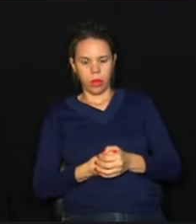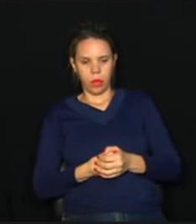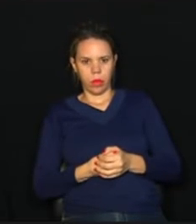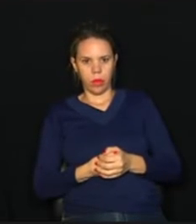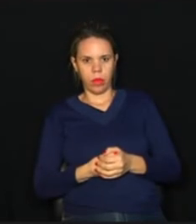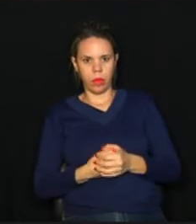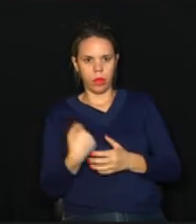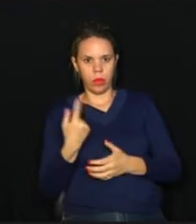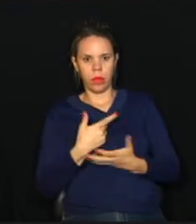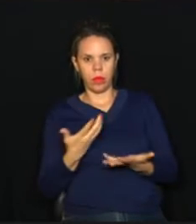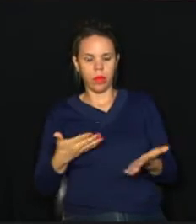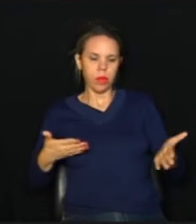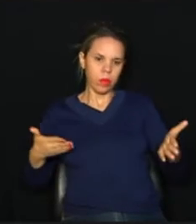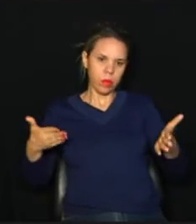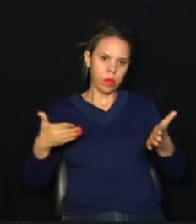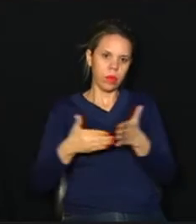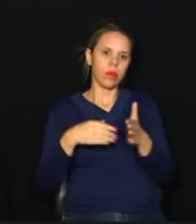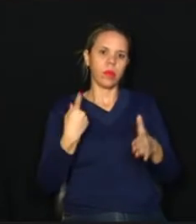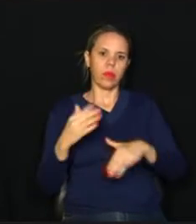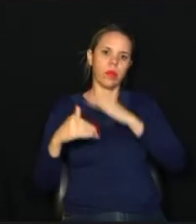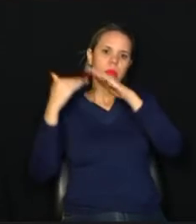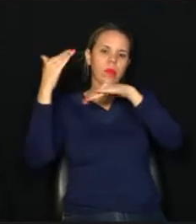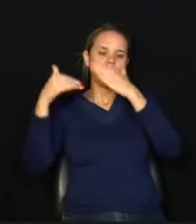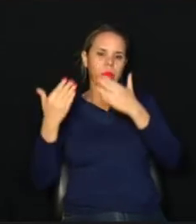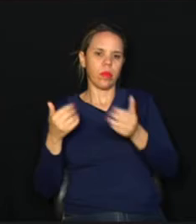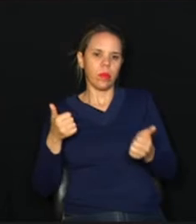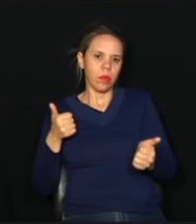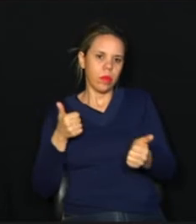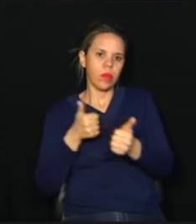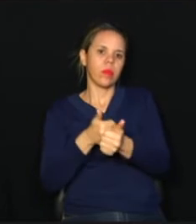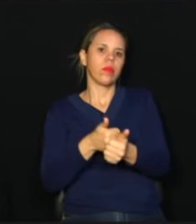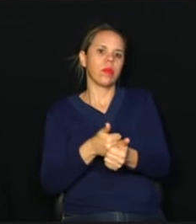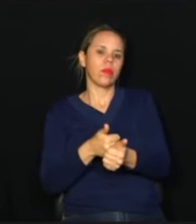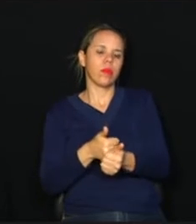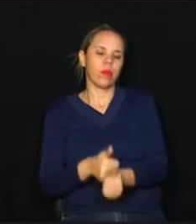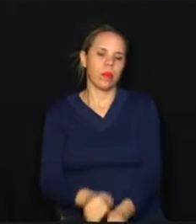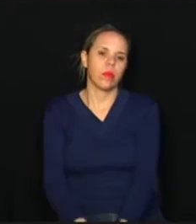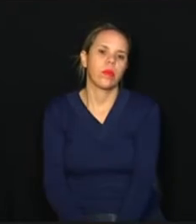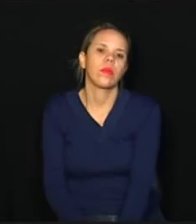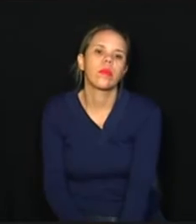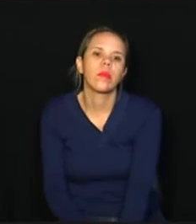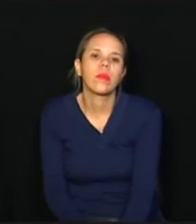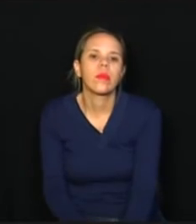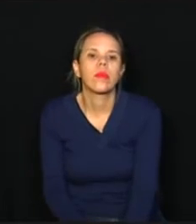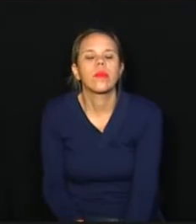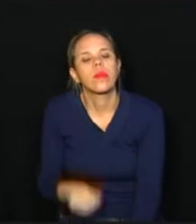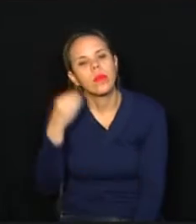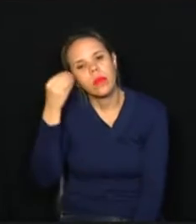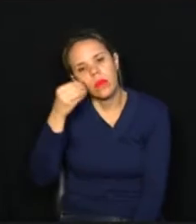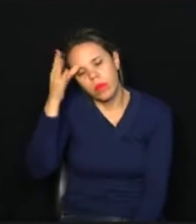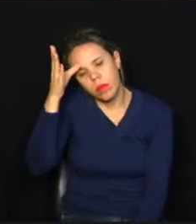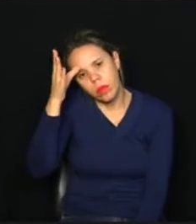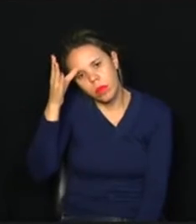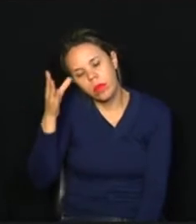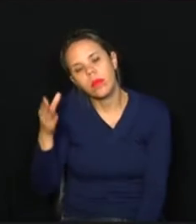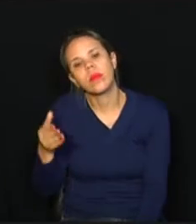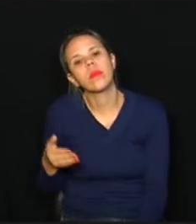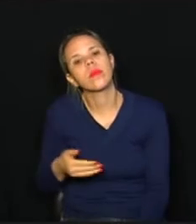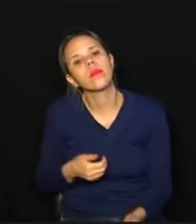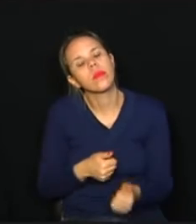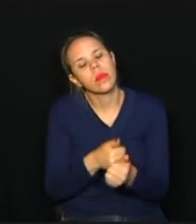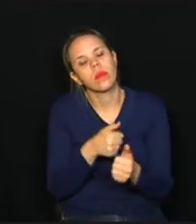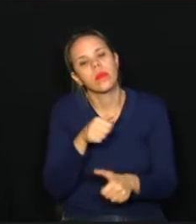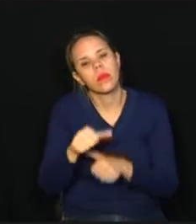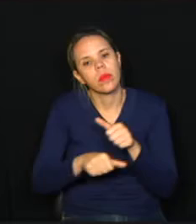nos querem impedir de evoluir, de acompanhar o conhecimento, de acompanhar as